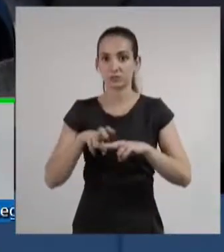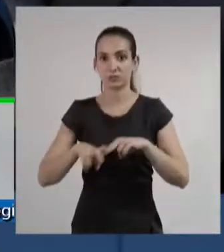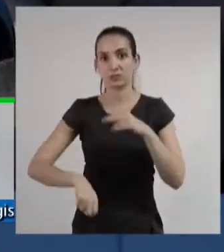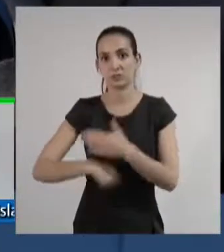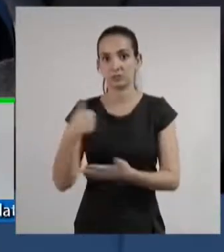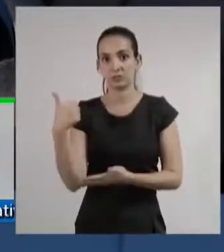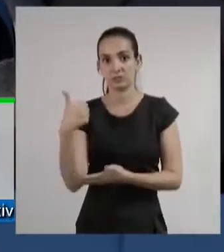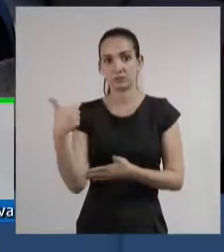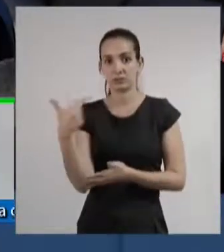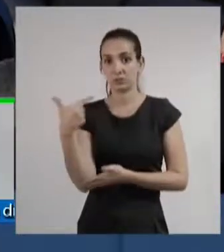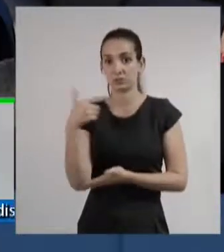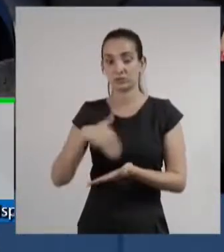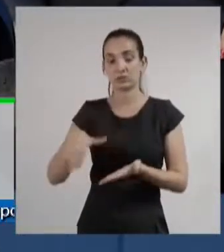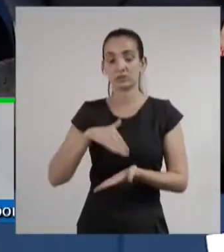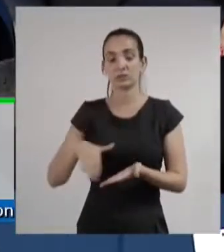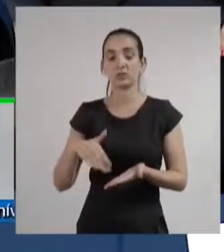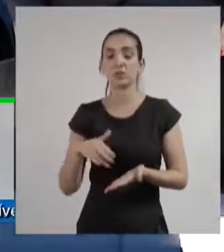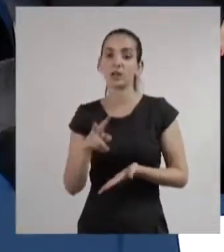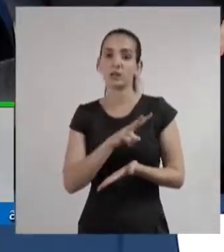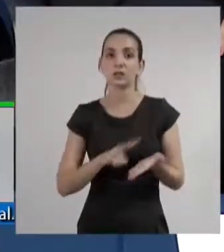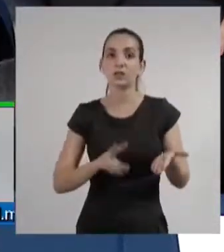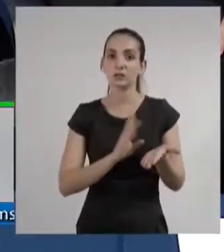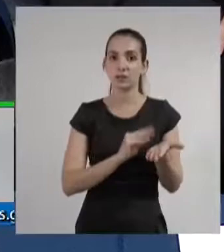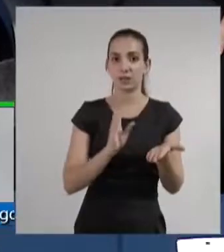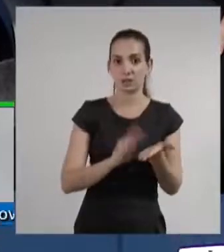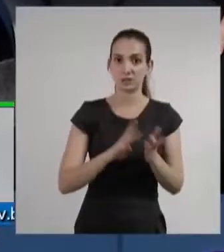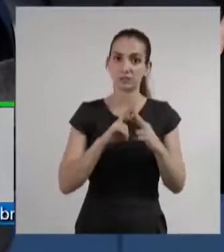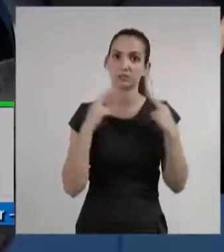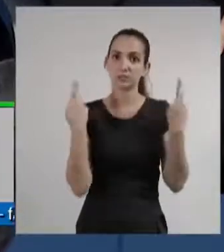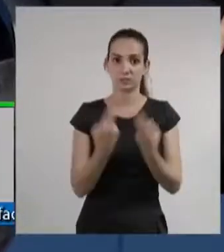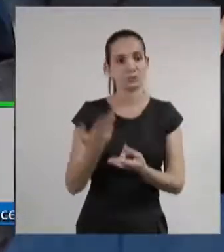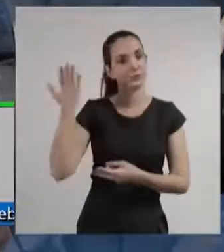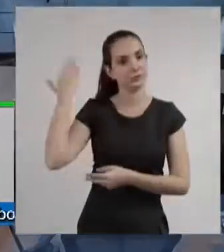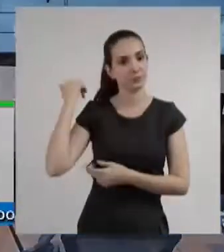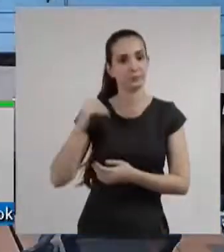secretaria e proceder à leitura da ata da sessão anterior.